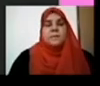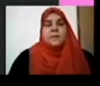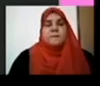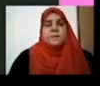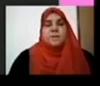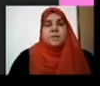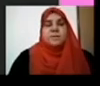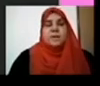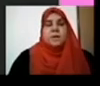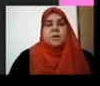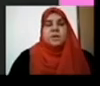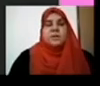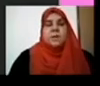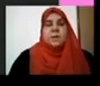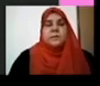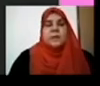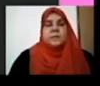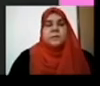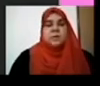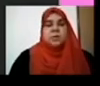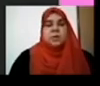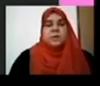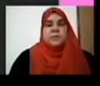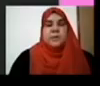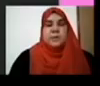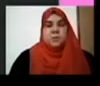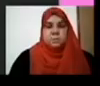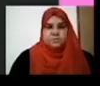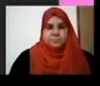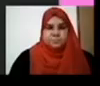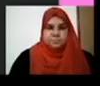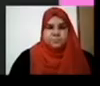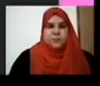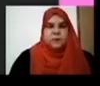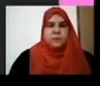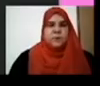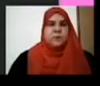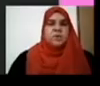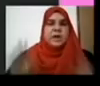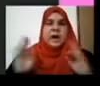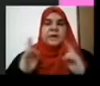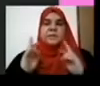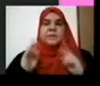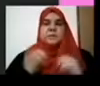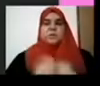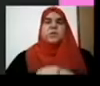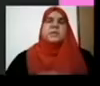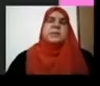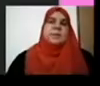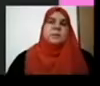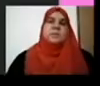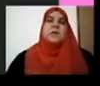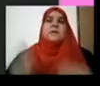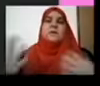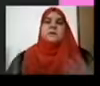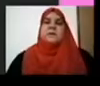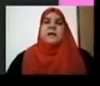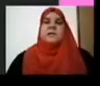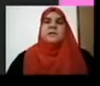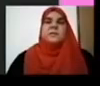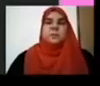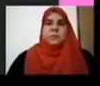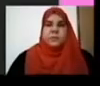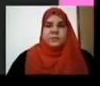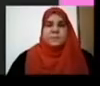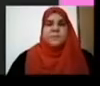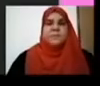exemplo. 25x ao quadrado menos 81. Então, eu vou tirar a raiz aí dos dois elementos, verificar